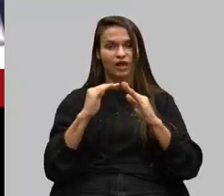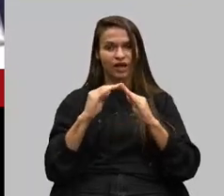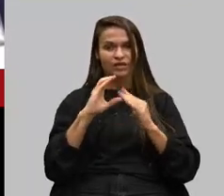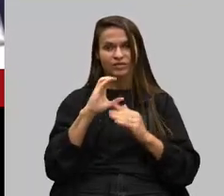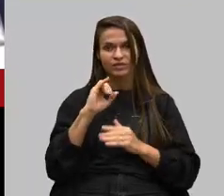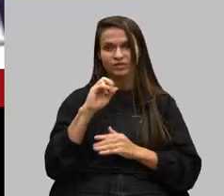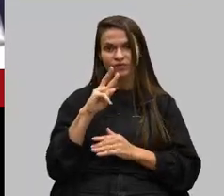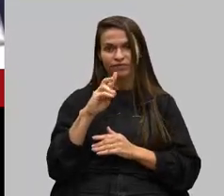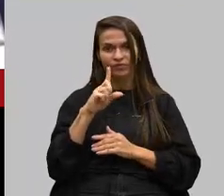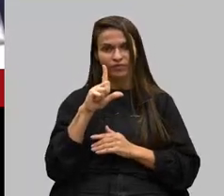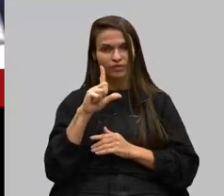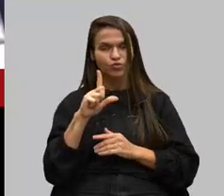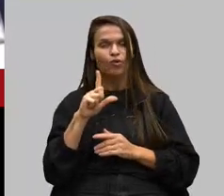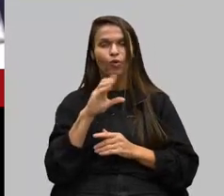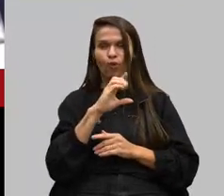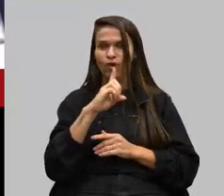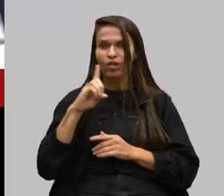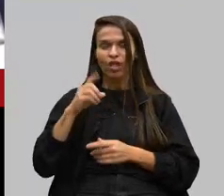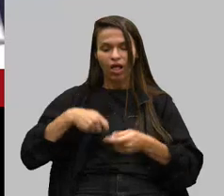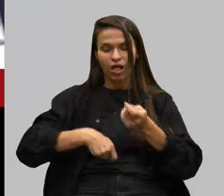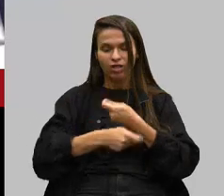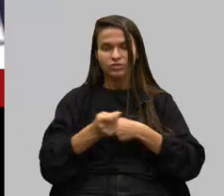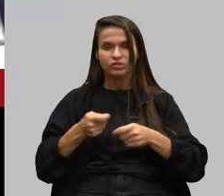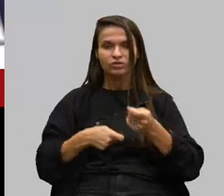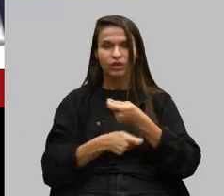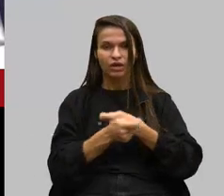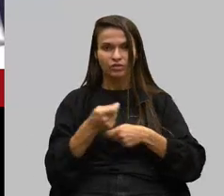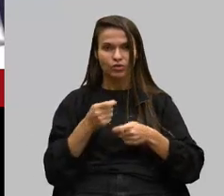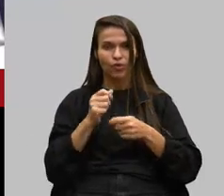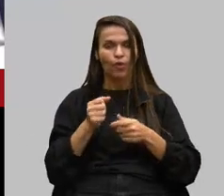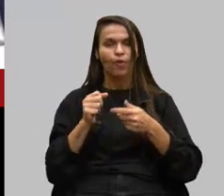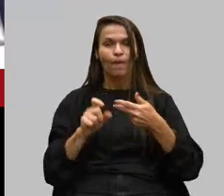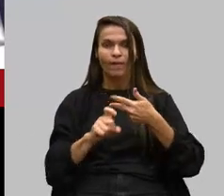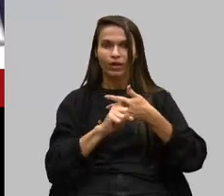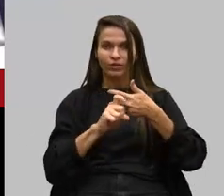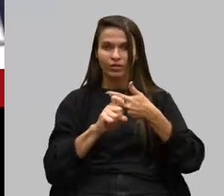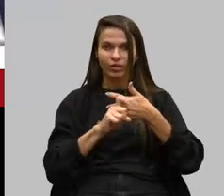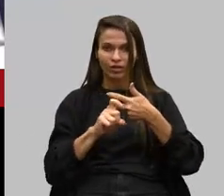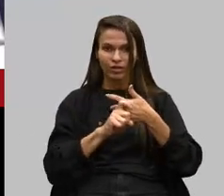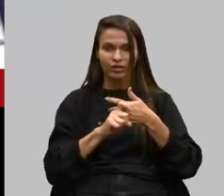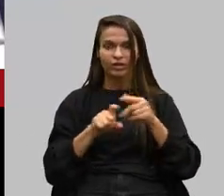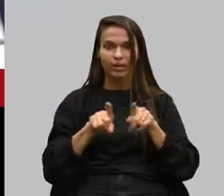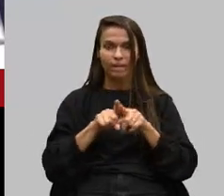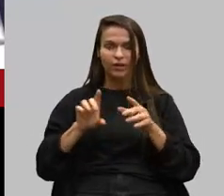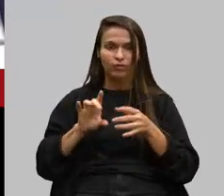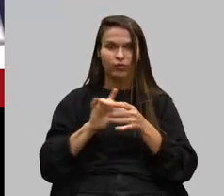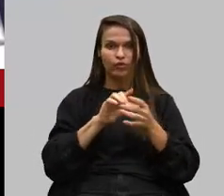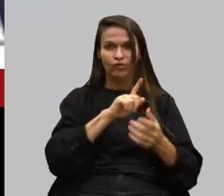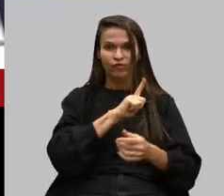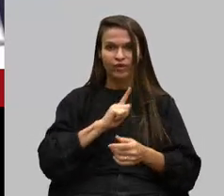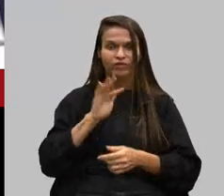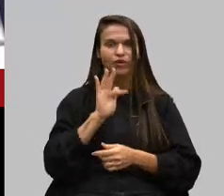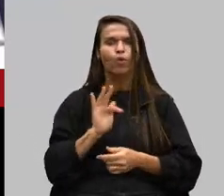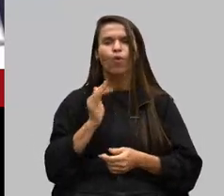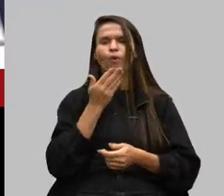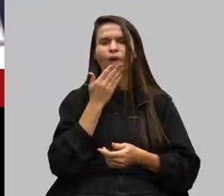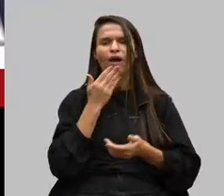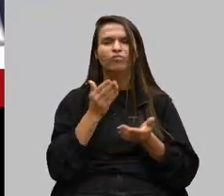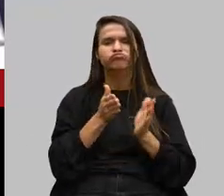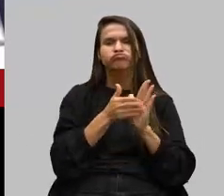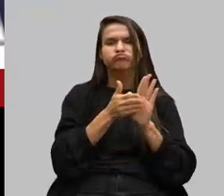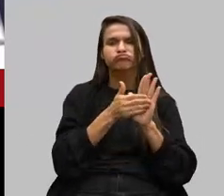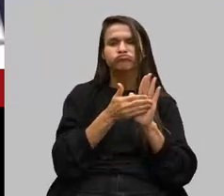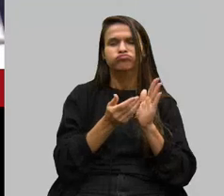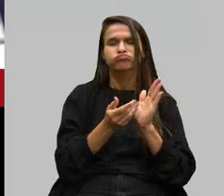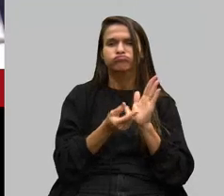coordenar e articular a coordenar a articulação do Poder Executivo Estadual com o governo federal Qual é a prestação de contas a respeito